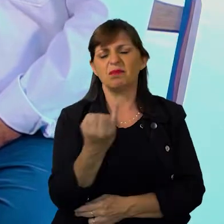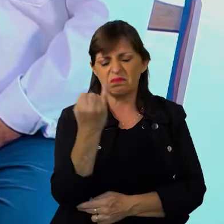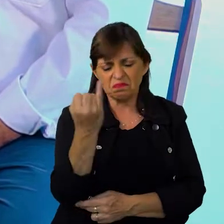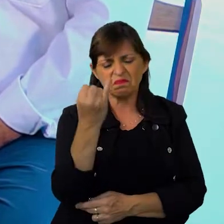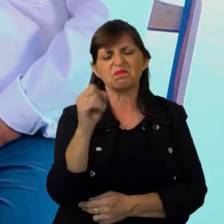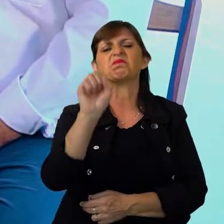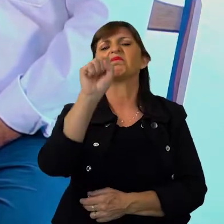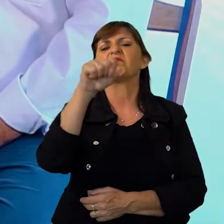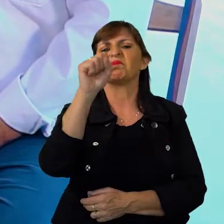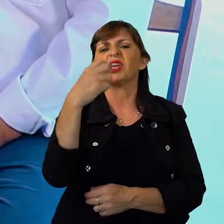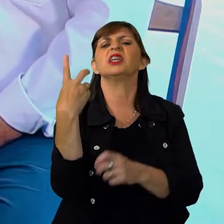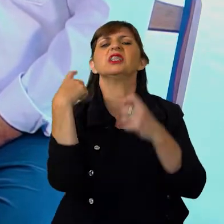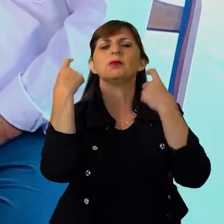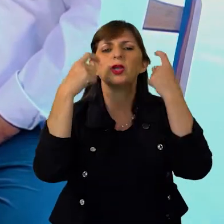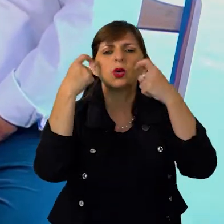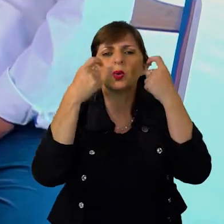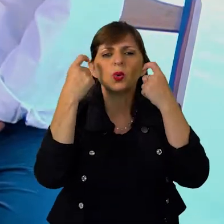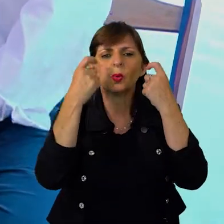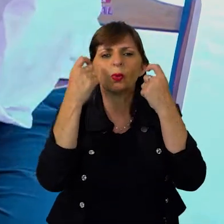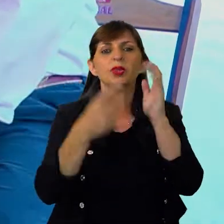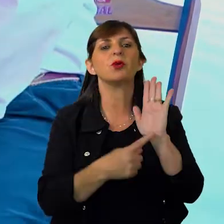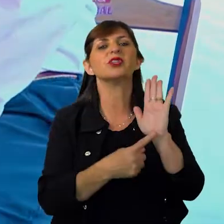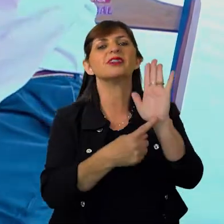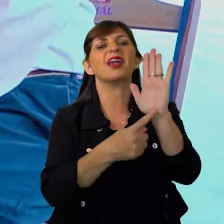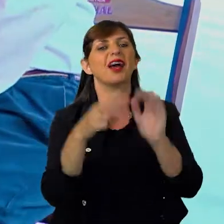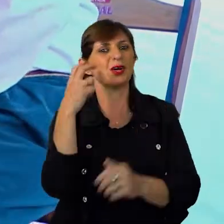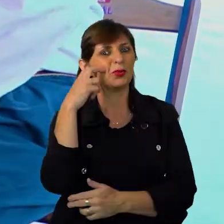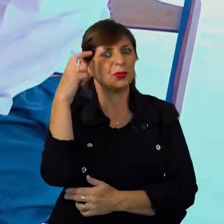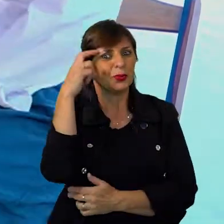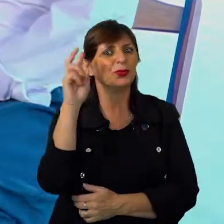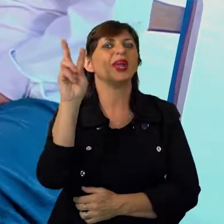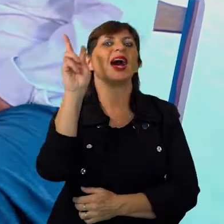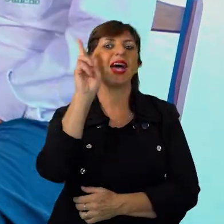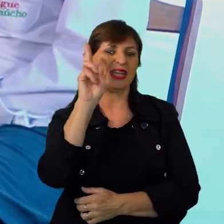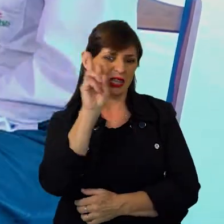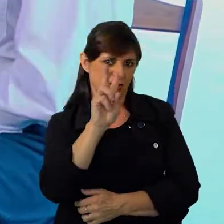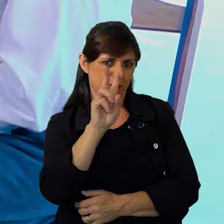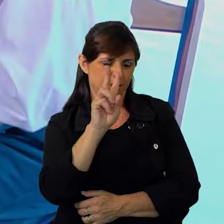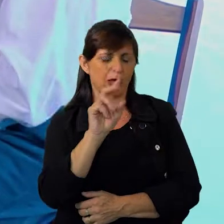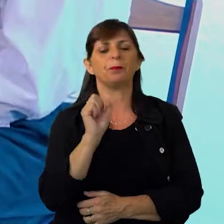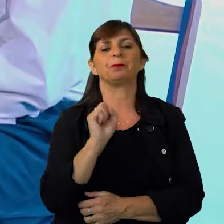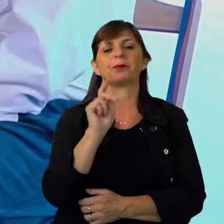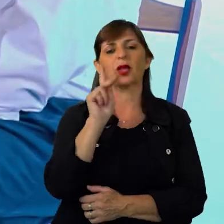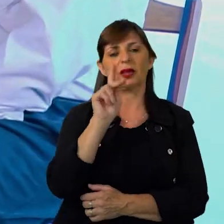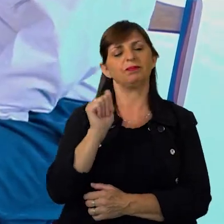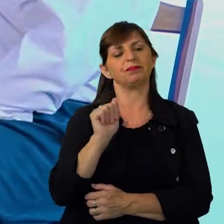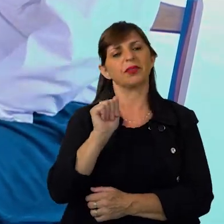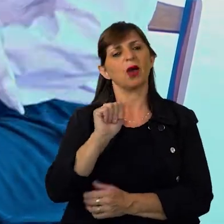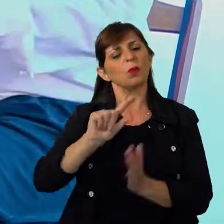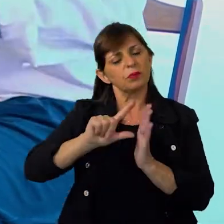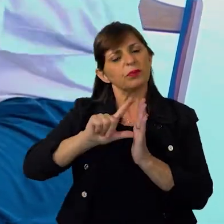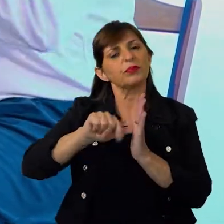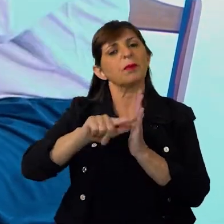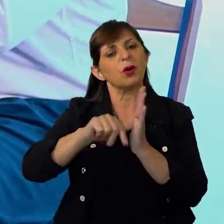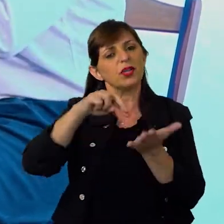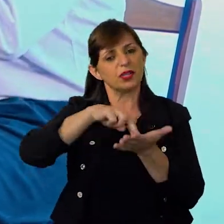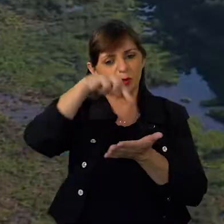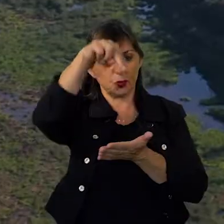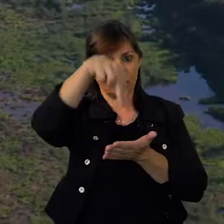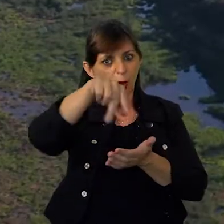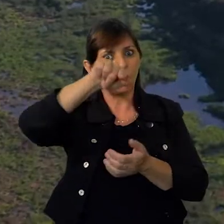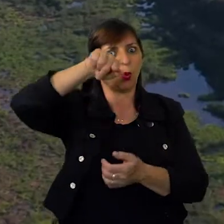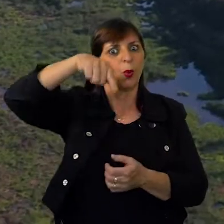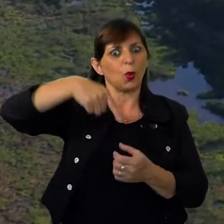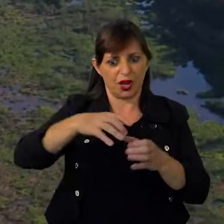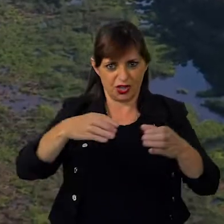sim com a cultura e com a história Clóvis passado o saldo do Grêmio o que que aconteceu por Salto Grande